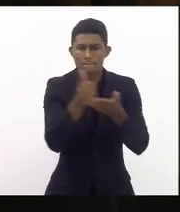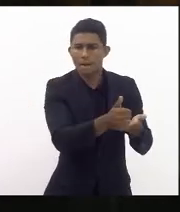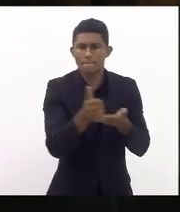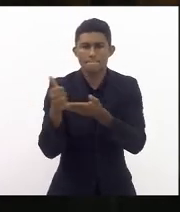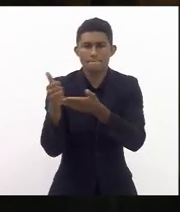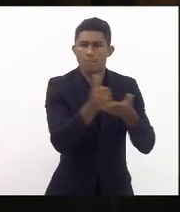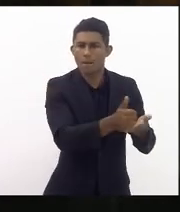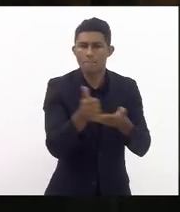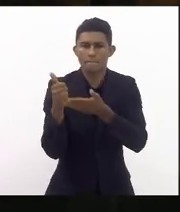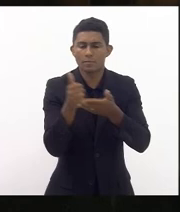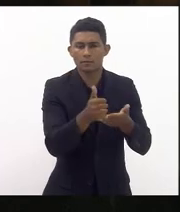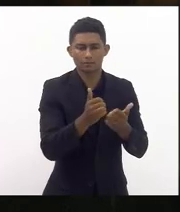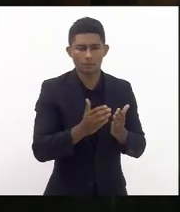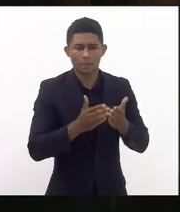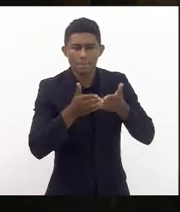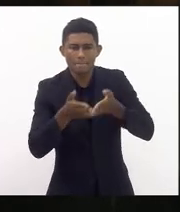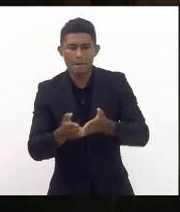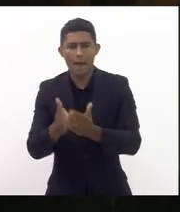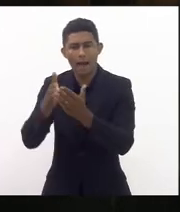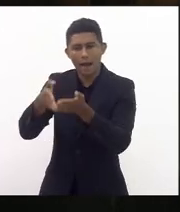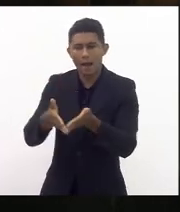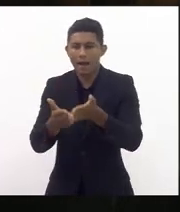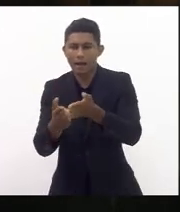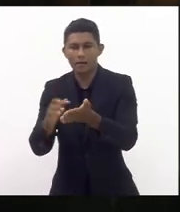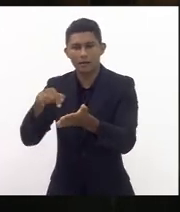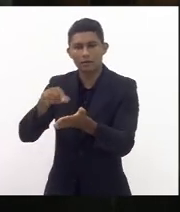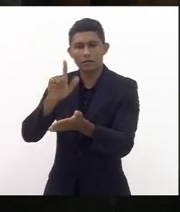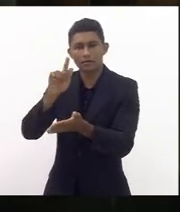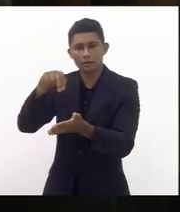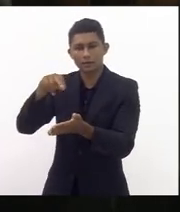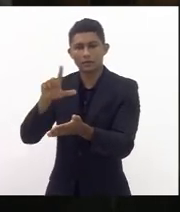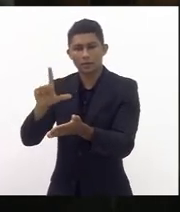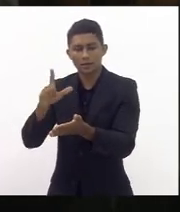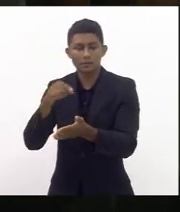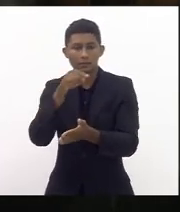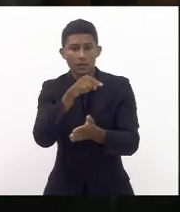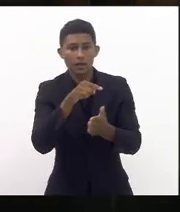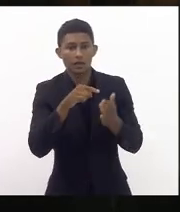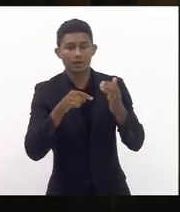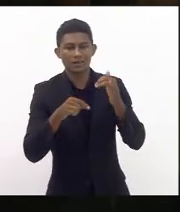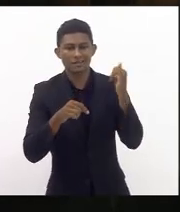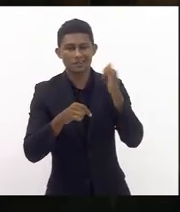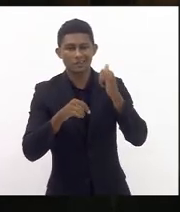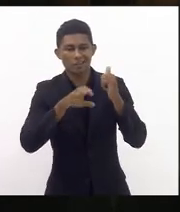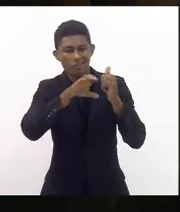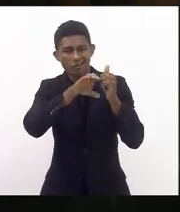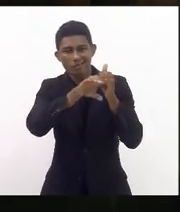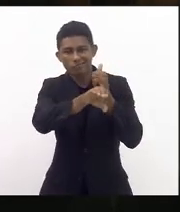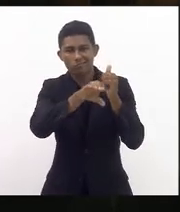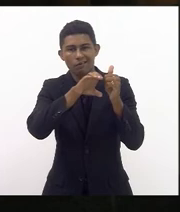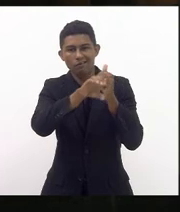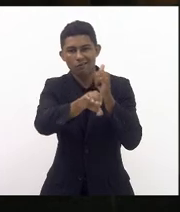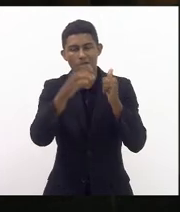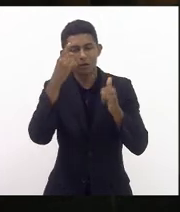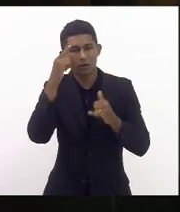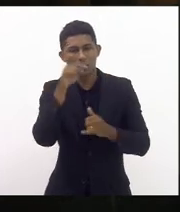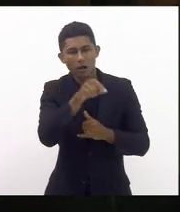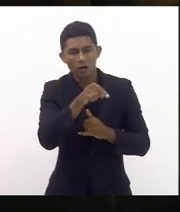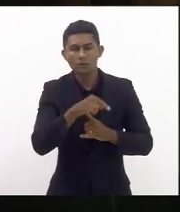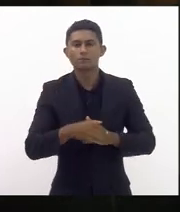da embarcação que transporta o gás para as 4 termoelétricas. As 4